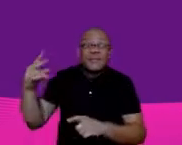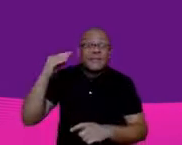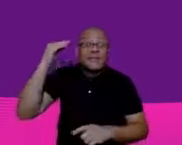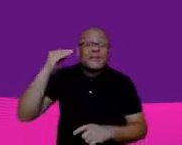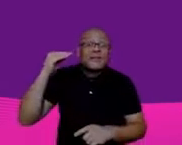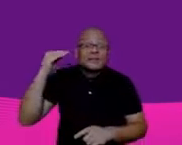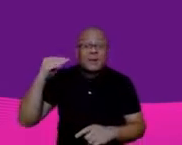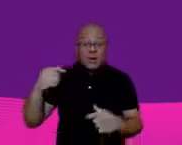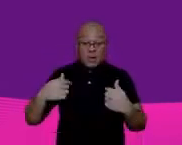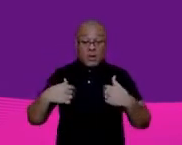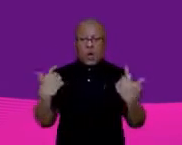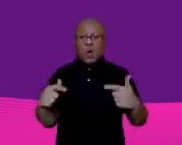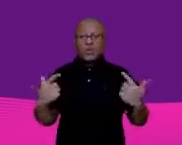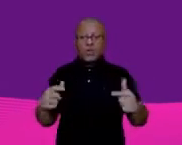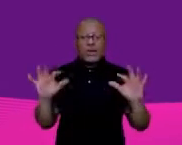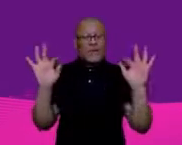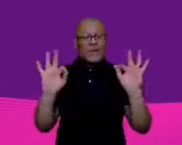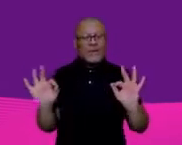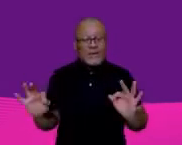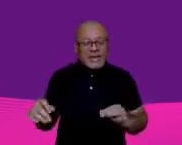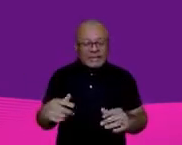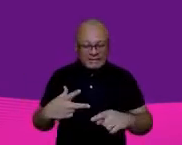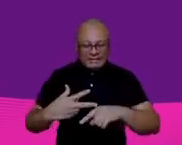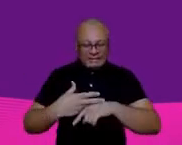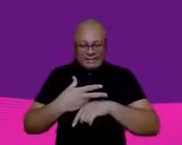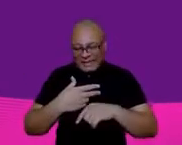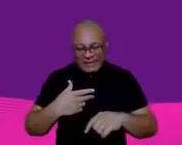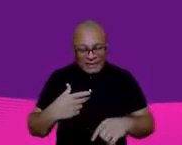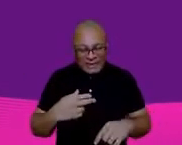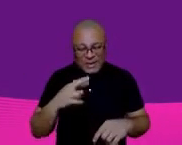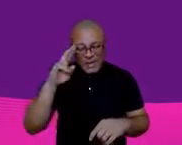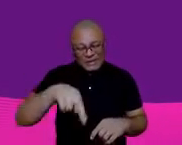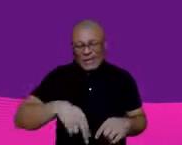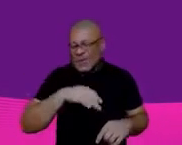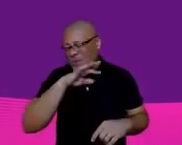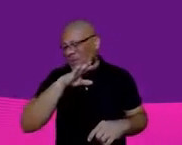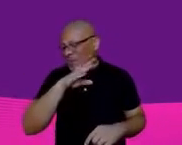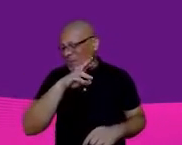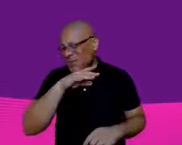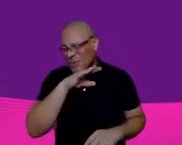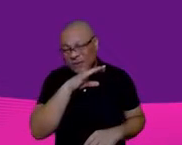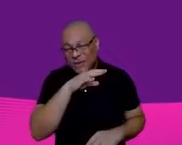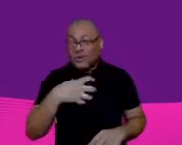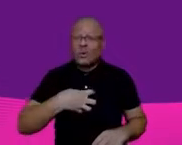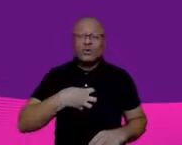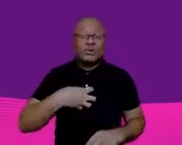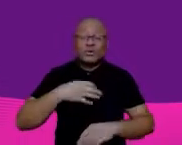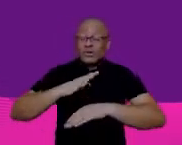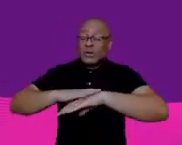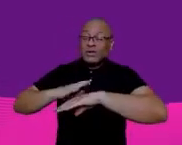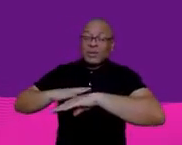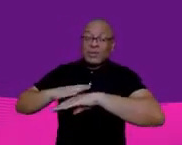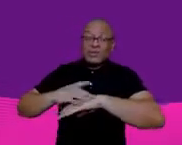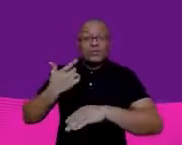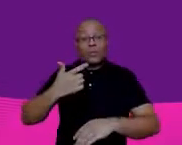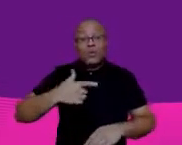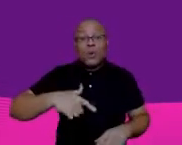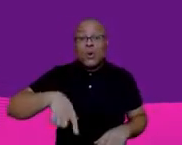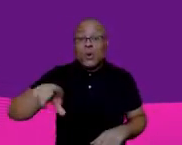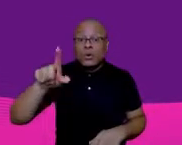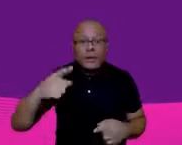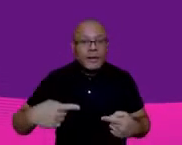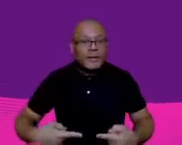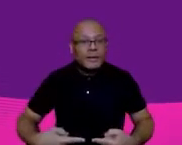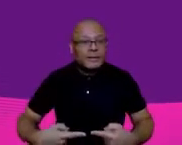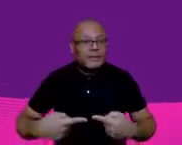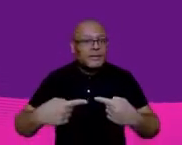num dia feliz, talvez eu pudesse ter conseguido um resultado pior em relação a esses parâmetros. Essa é outra fratura, extremamente desafiadora. Fratura comminutiva da